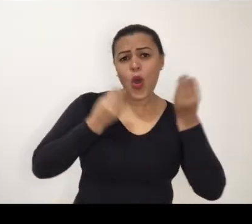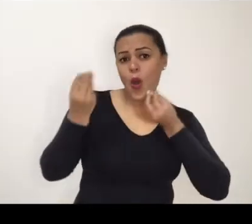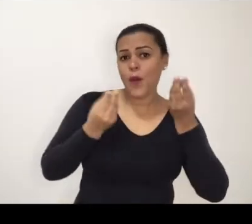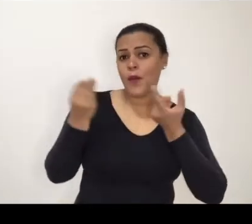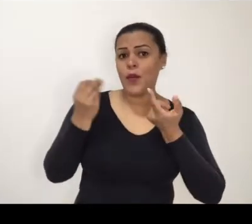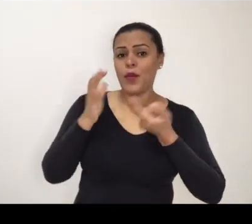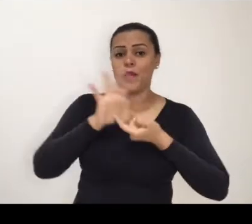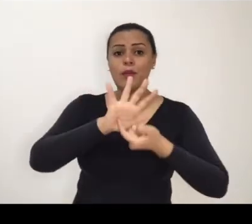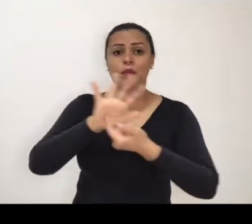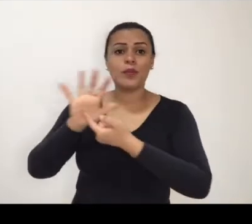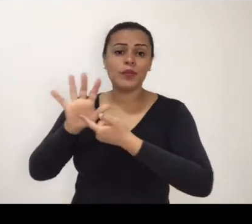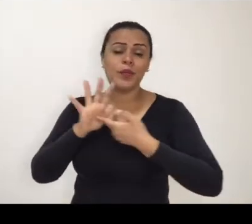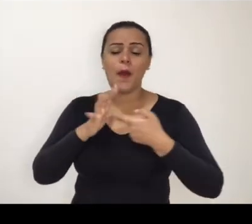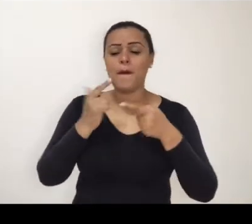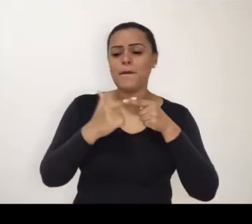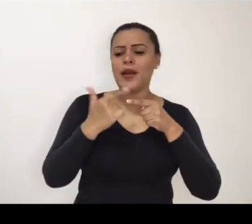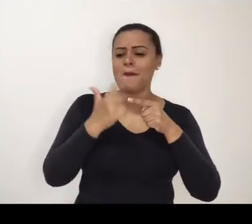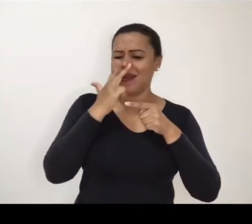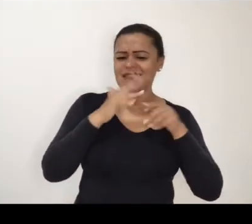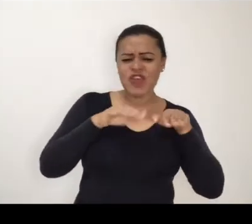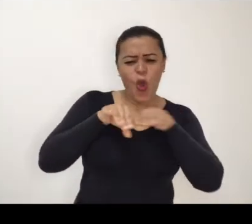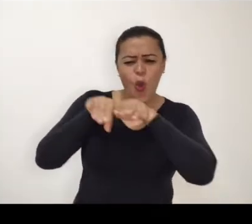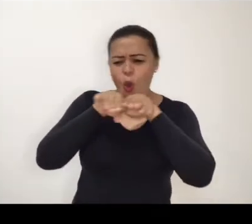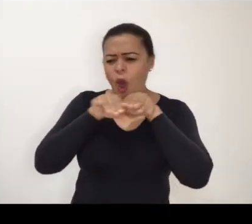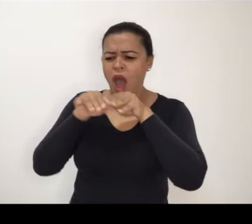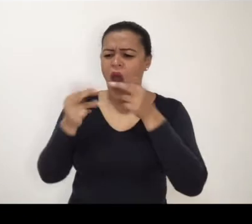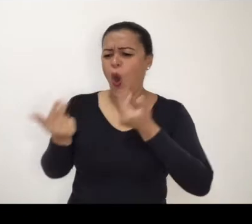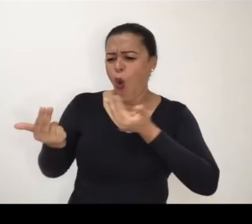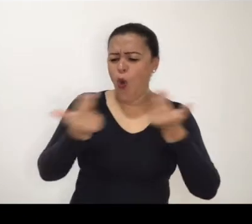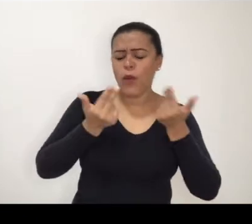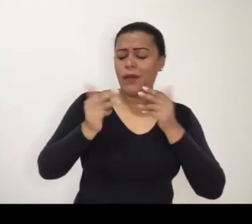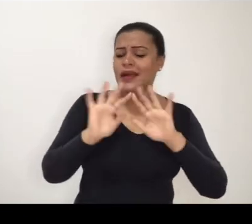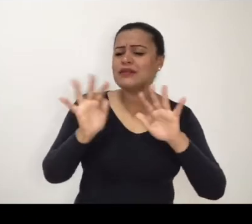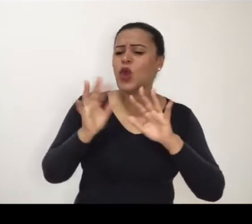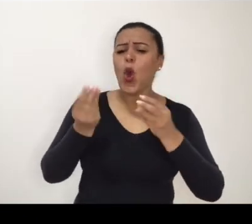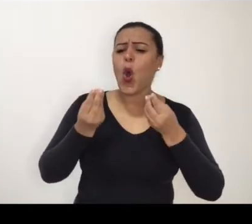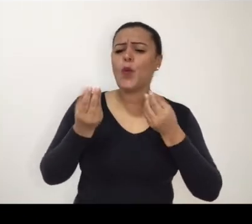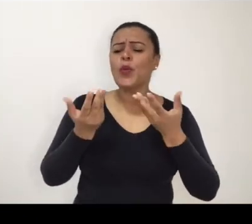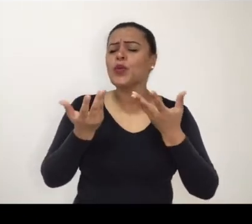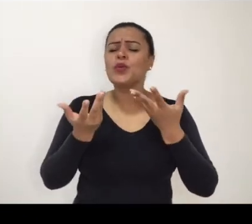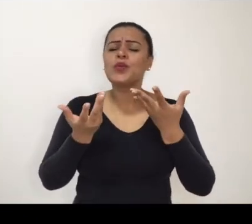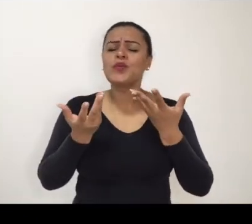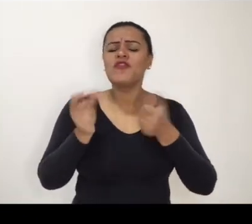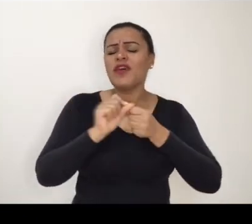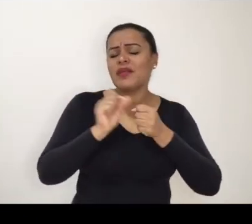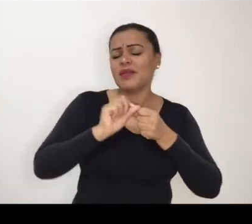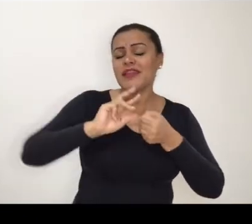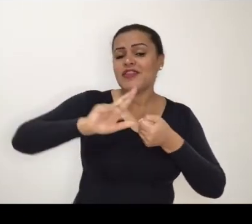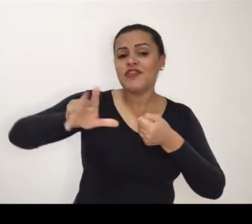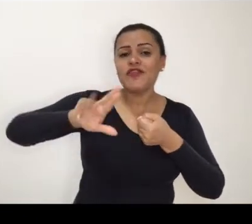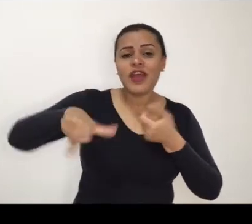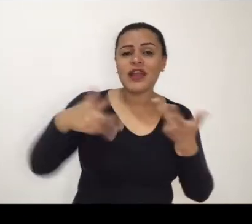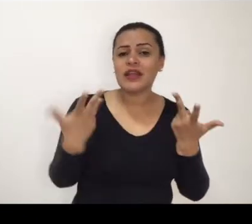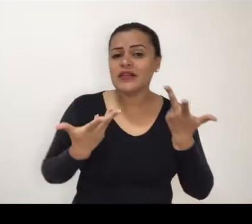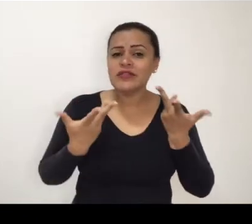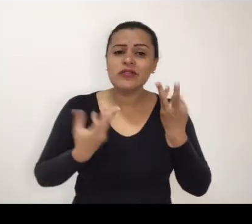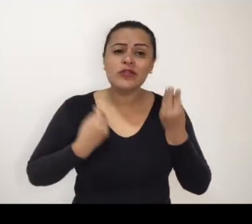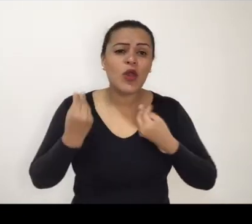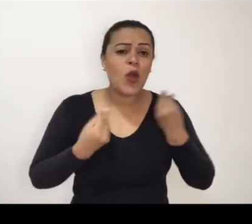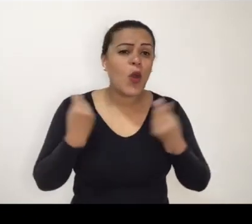certas hegemonias, né? Então, para falar um pouquinho da tua pesquisa e dessa relação, o que é, né, fazer